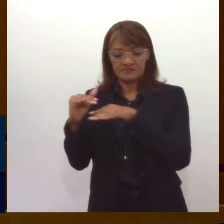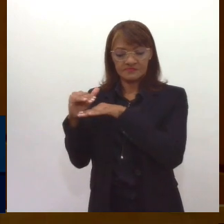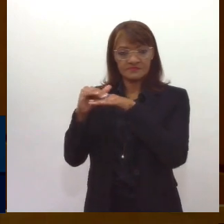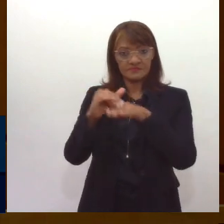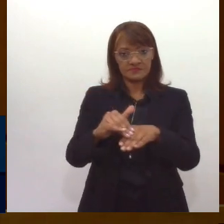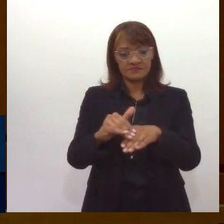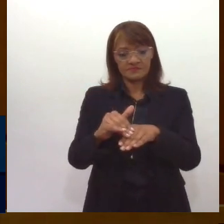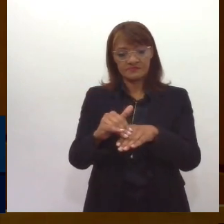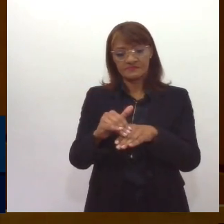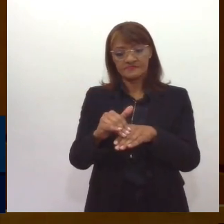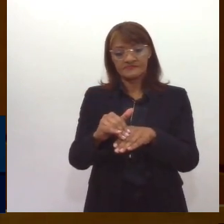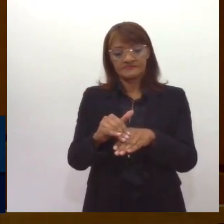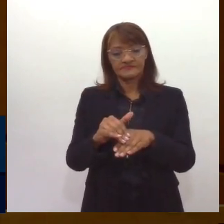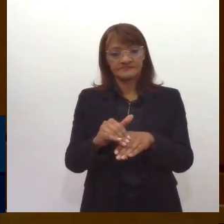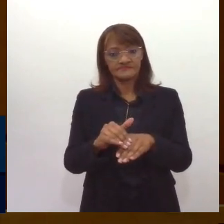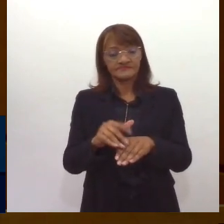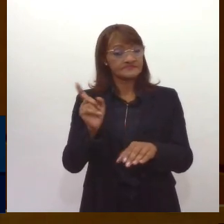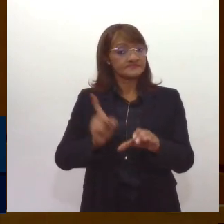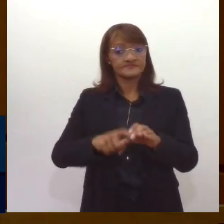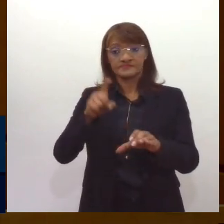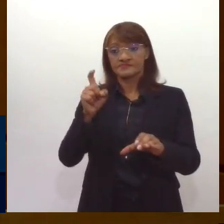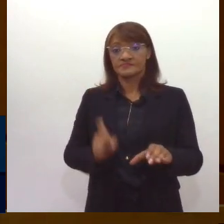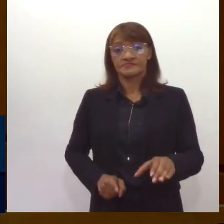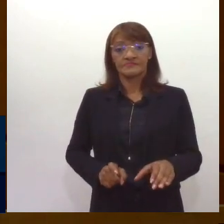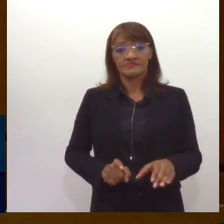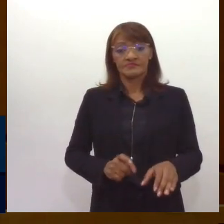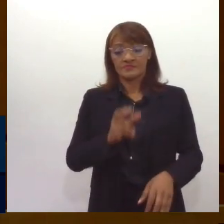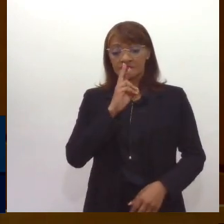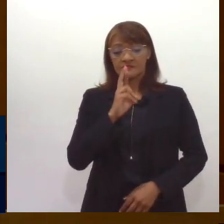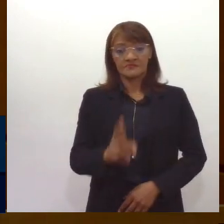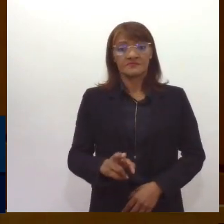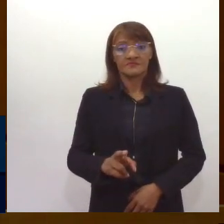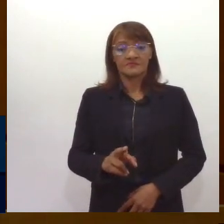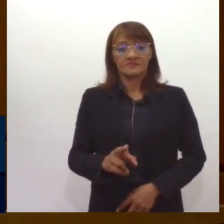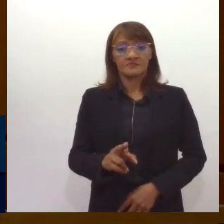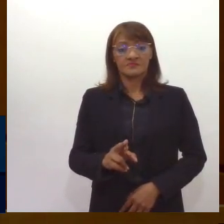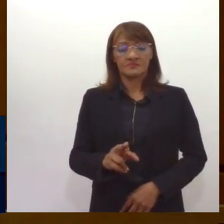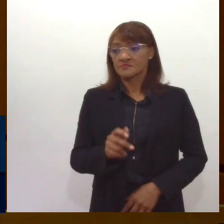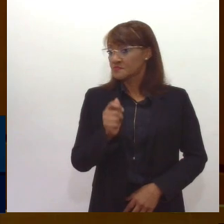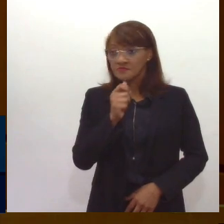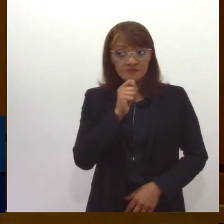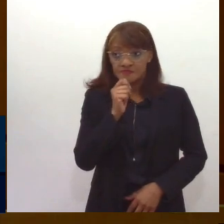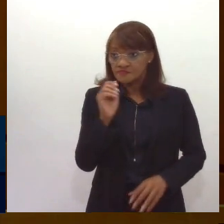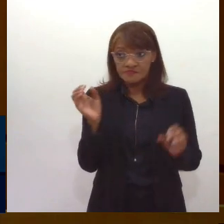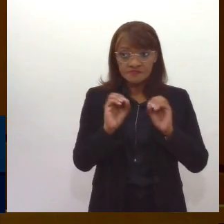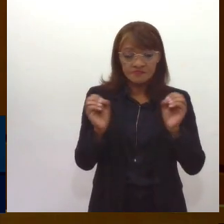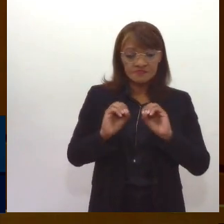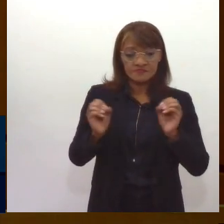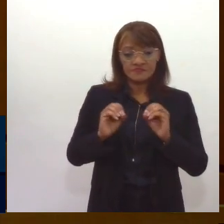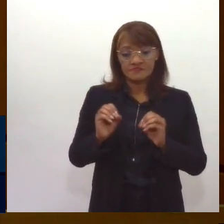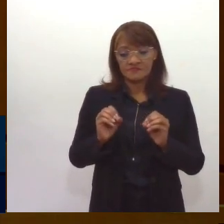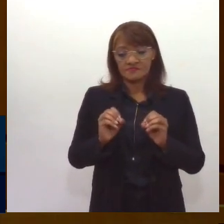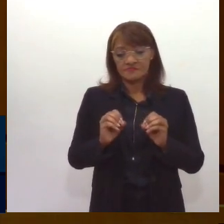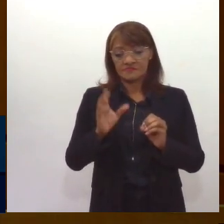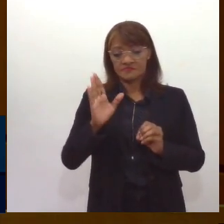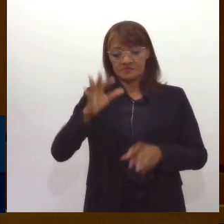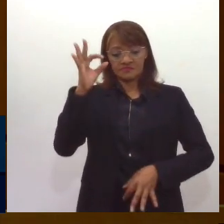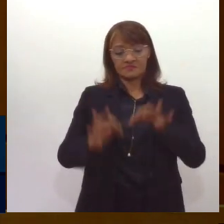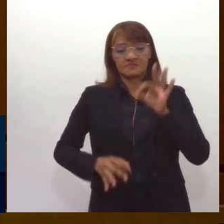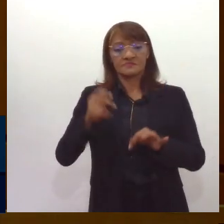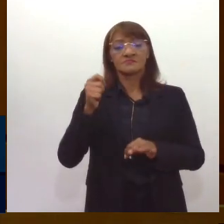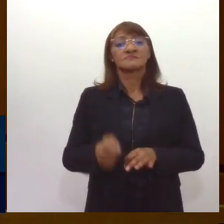do plebiscito, enquanto não for realizada e estiver no estrito cumprimento da decisão judicial, São Cristóvão está